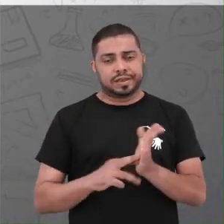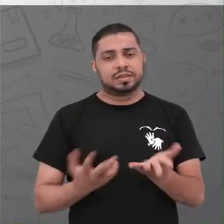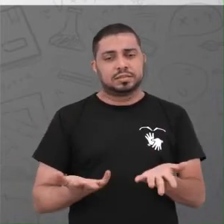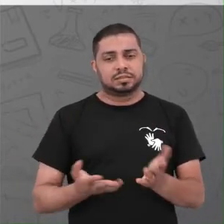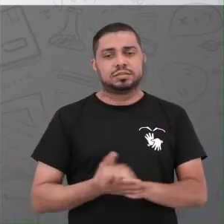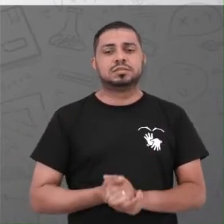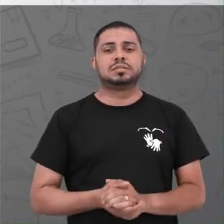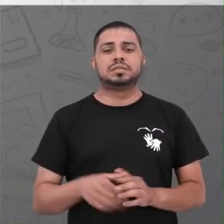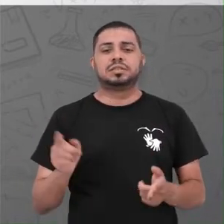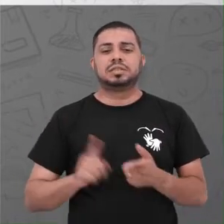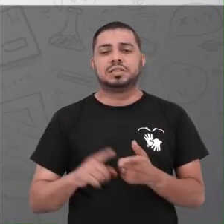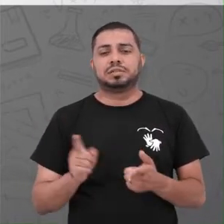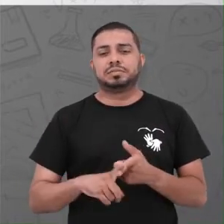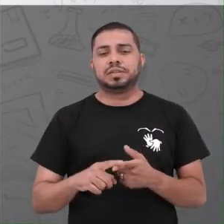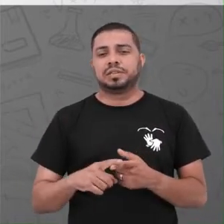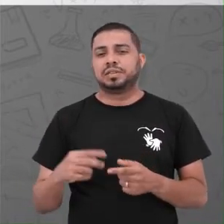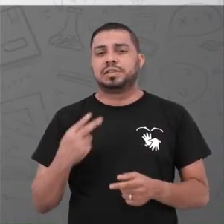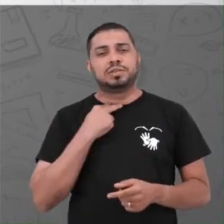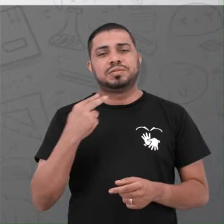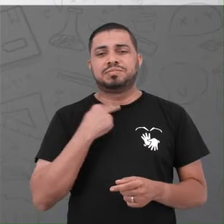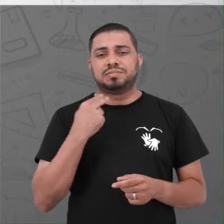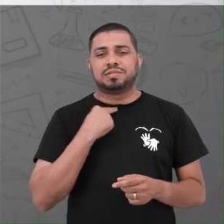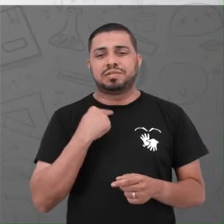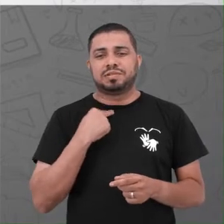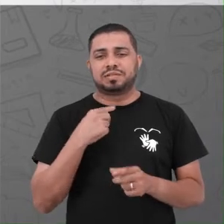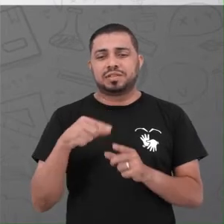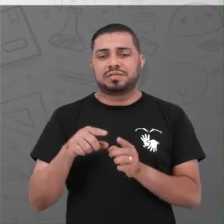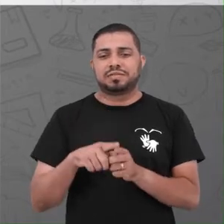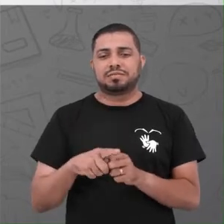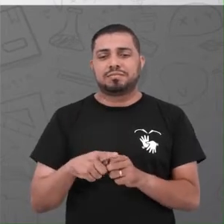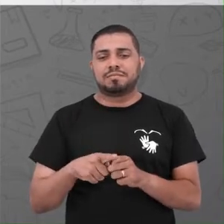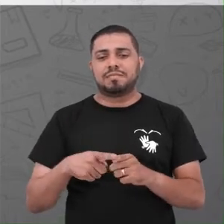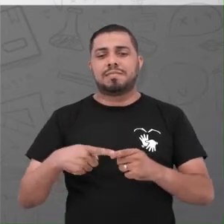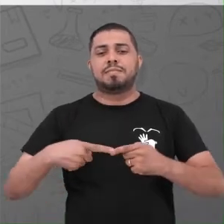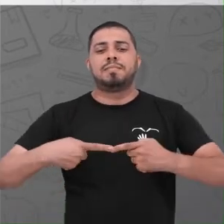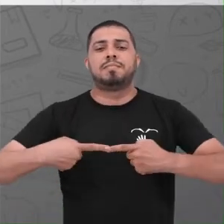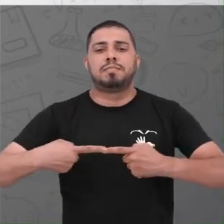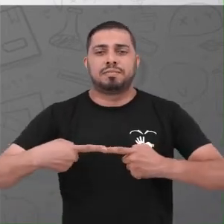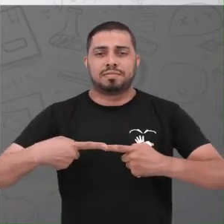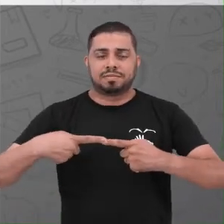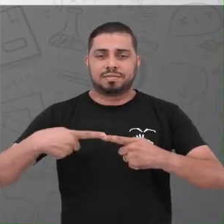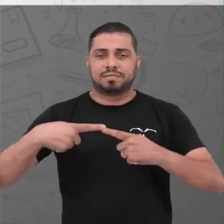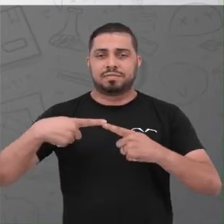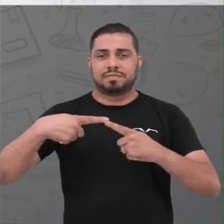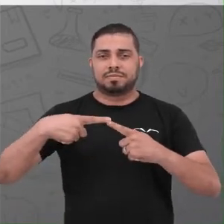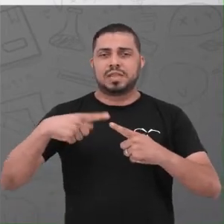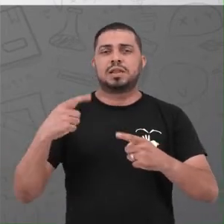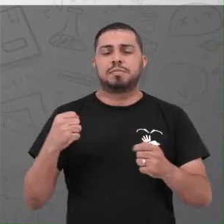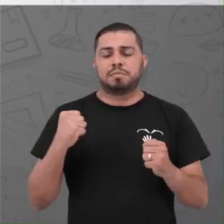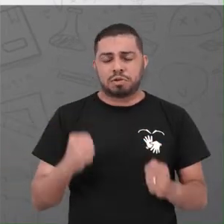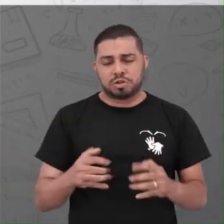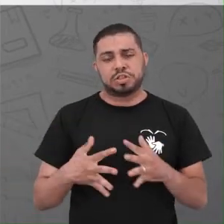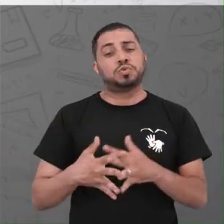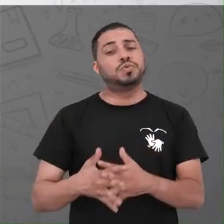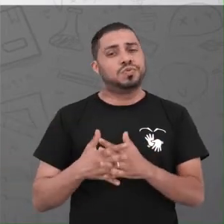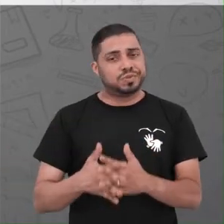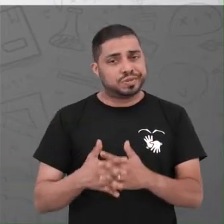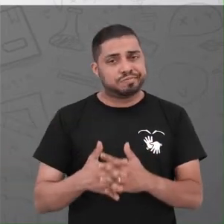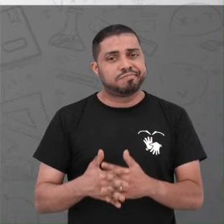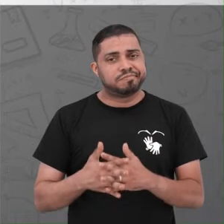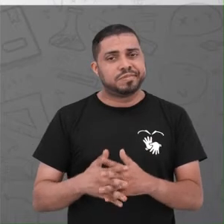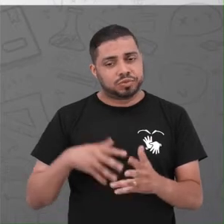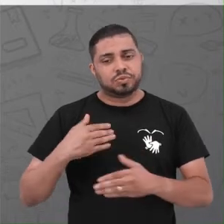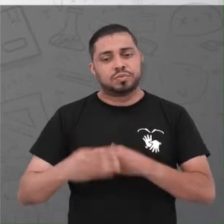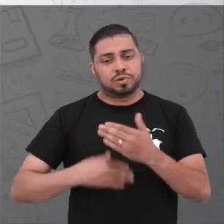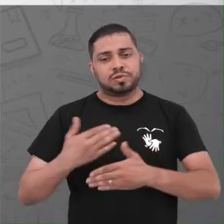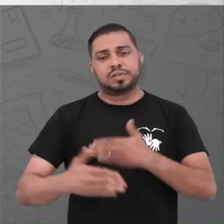não pode seguir aquela seta aberta, né? Já que ela pode confundir ali na hora do processo